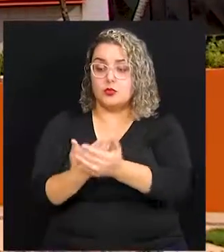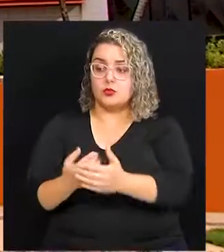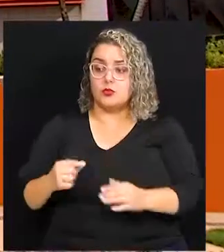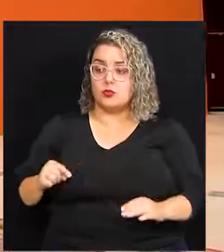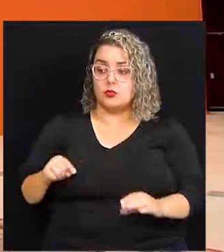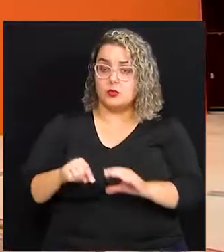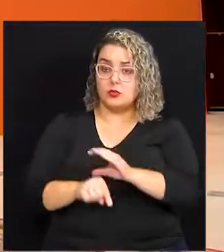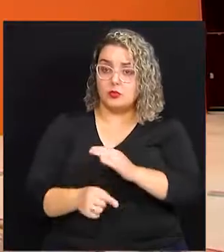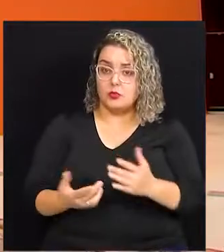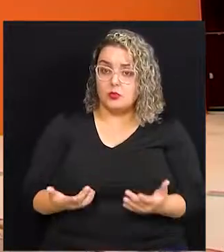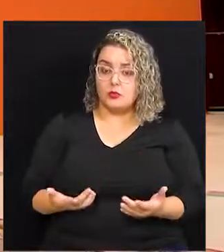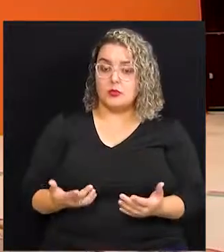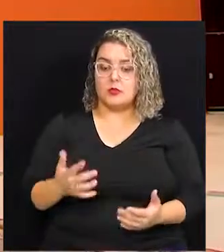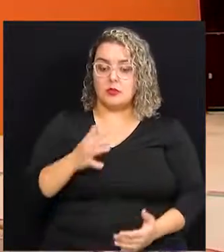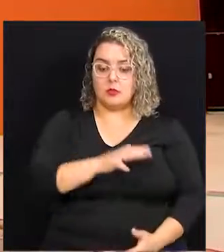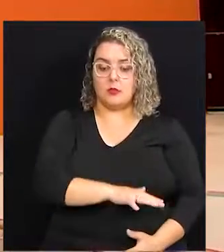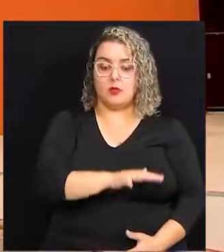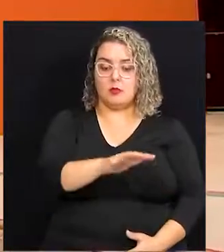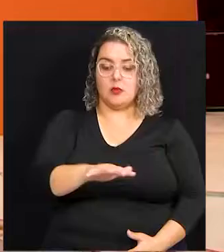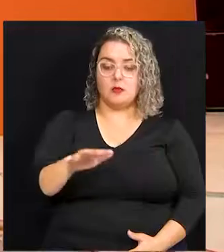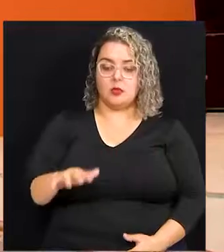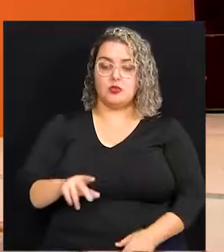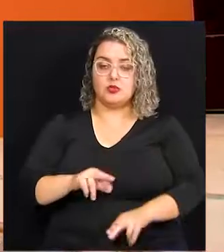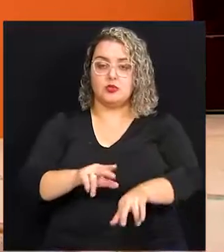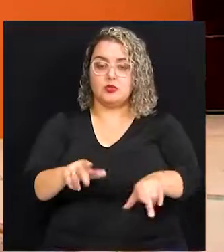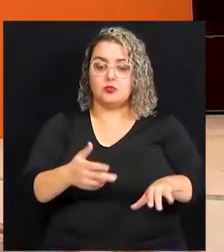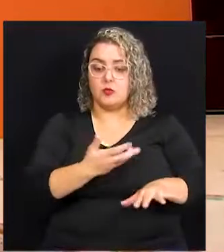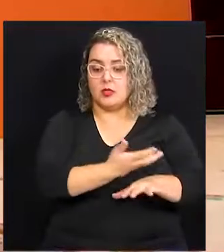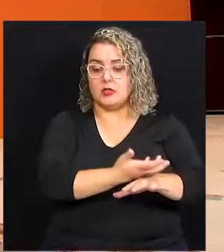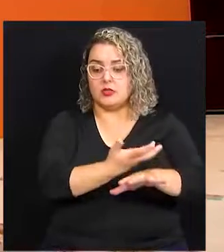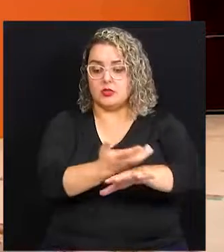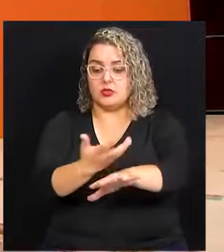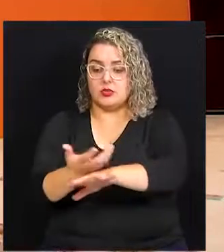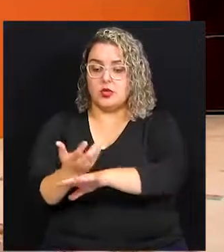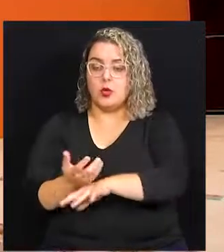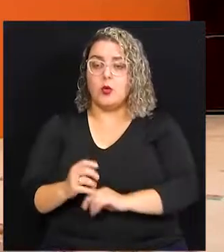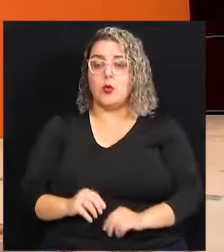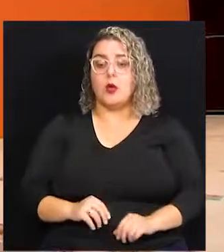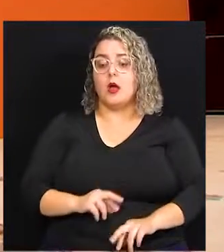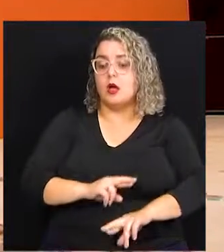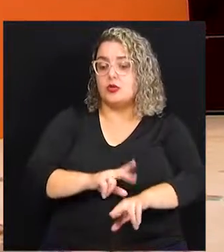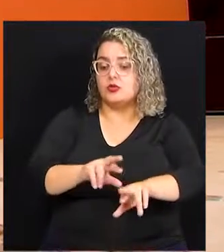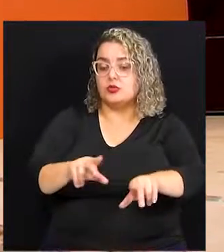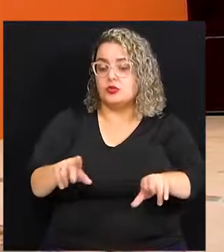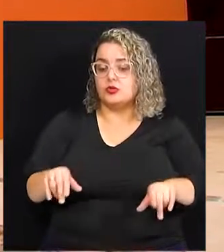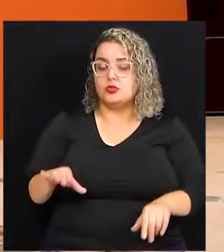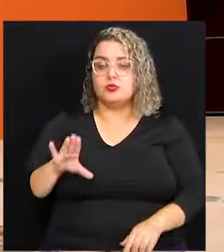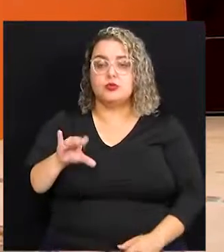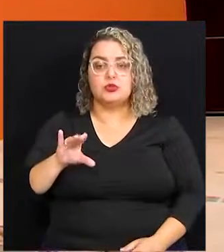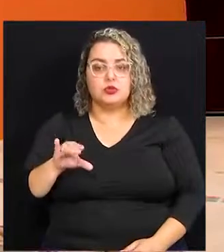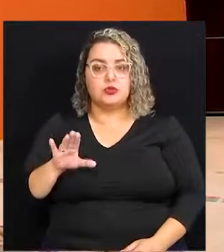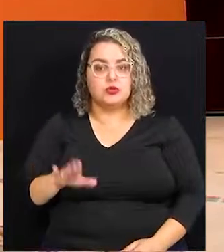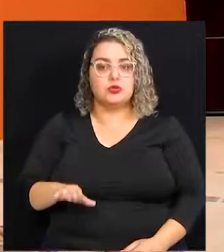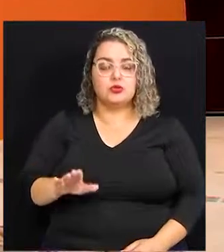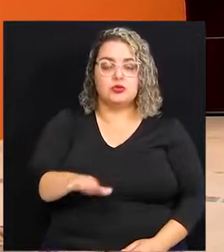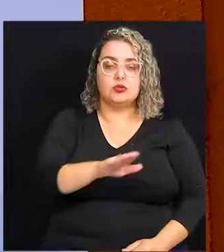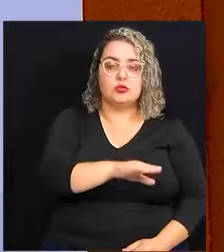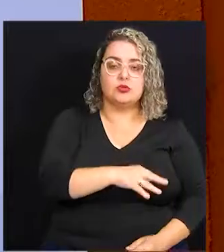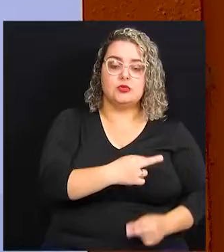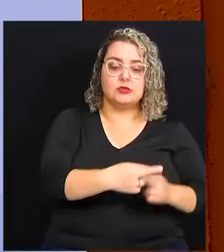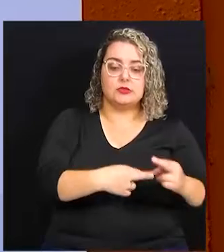bastante intenso das áreas interdisciplinares, de como é que as diferentes áreas da ciência